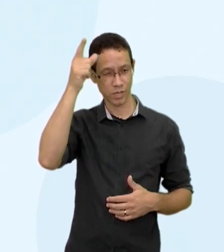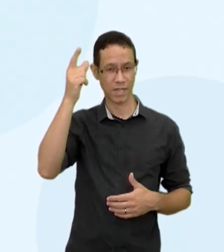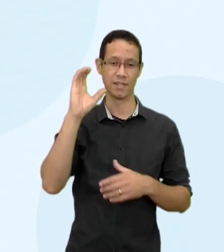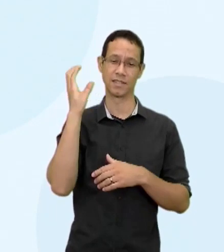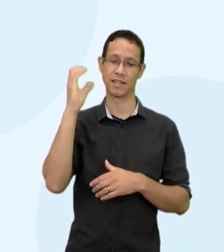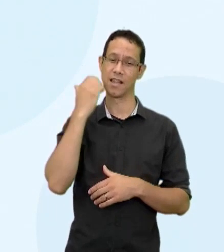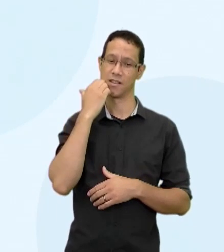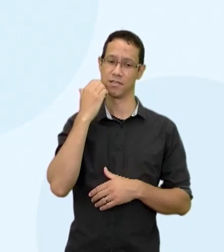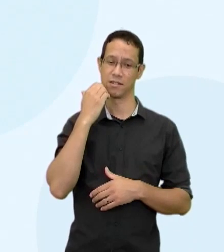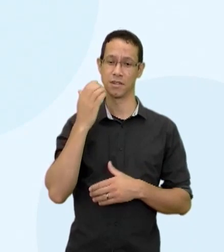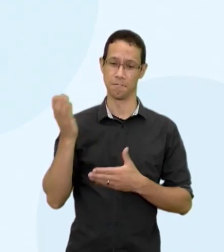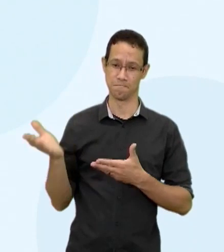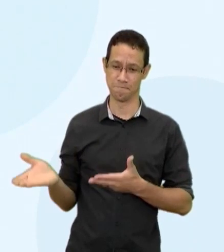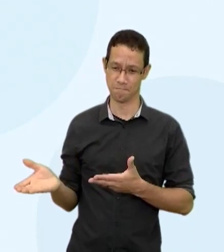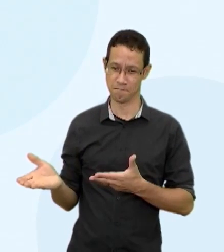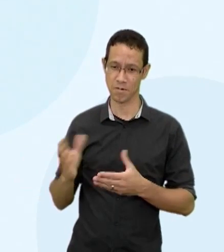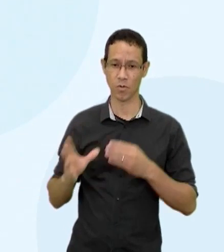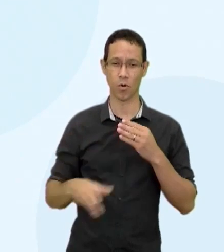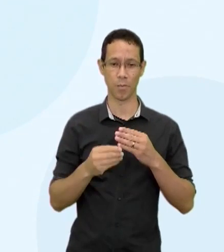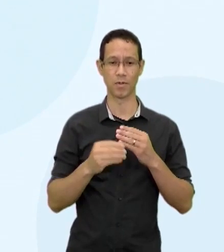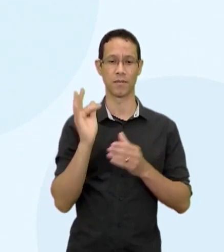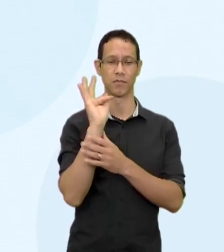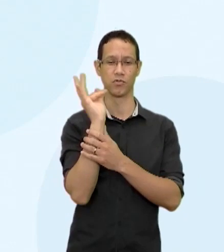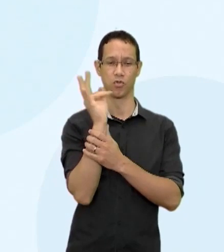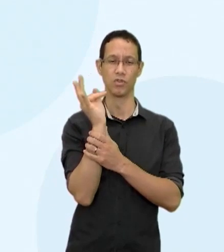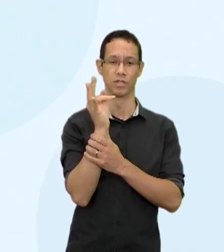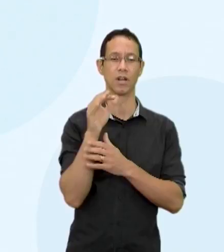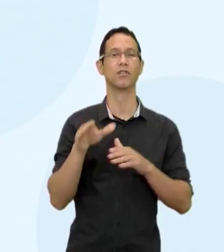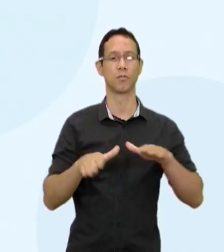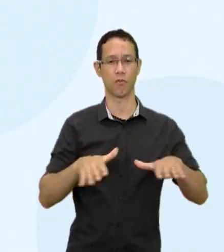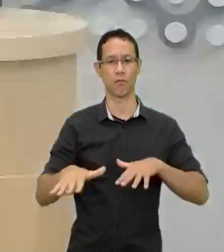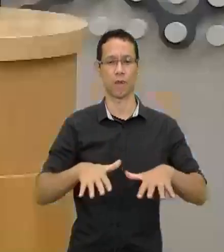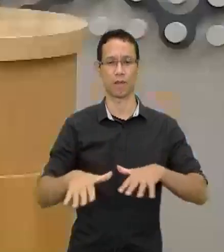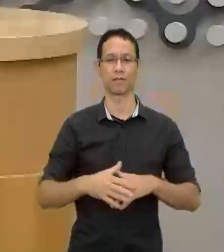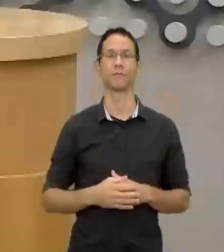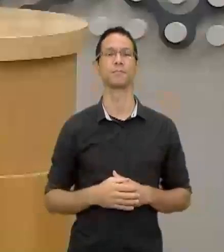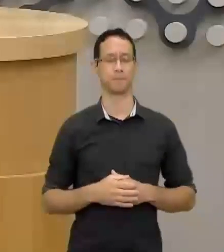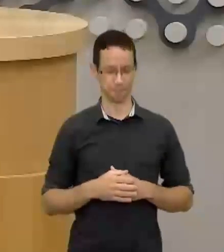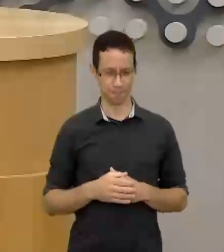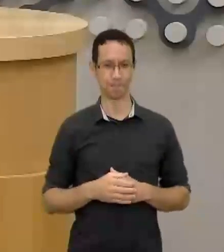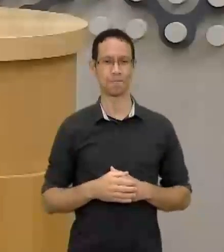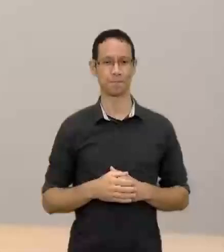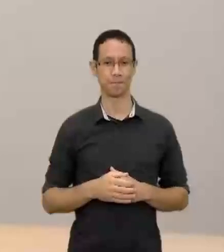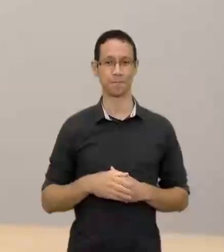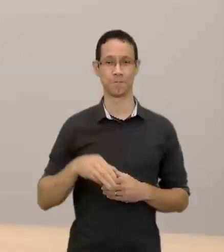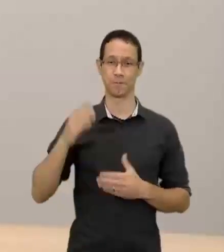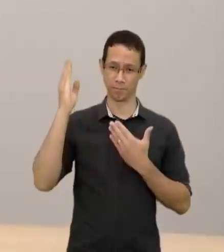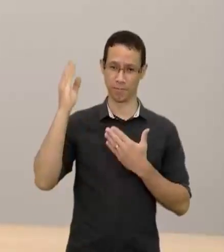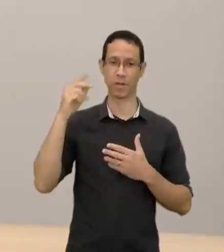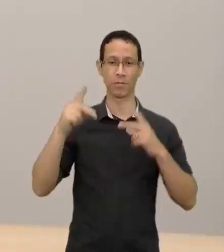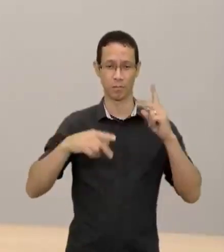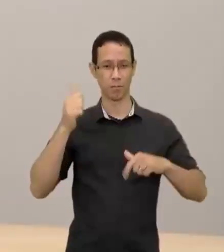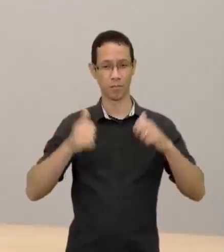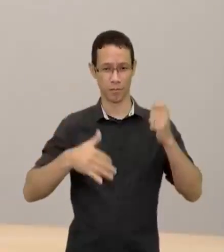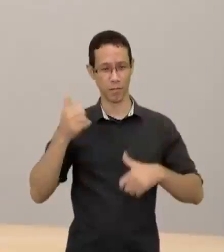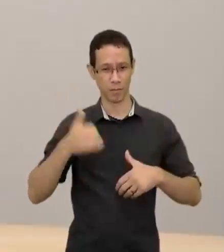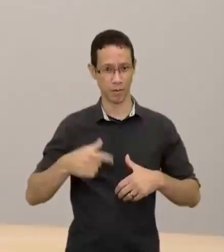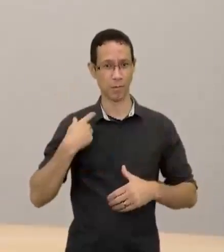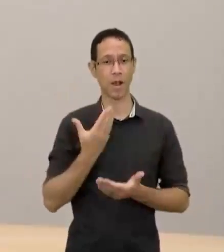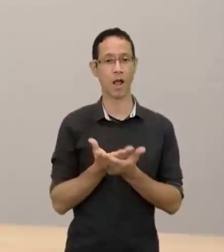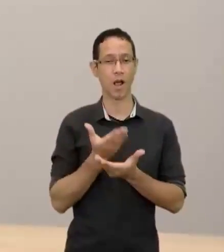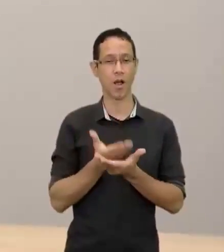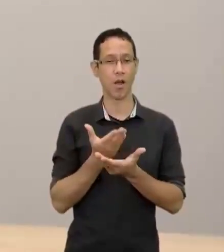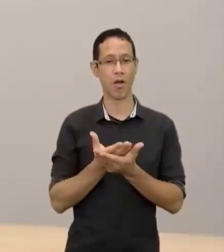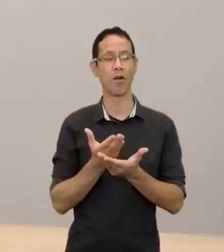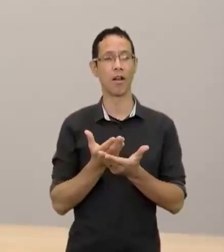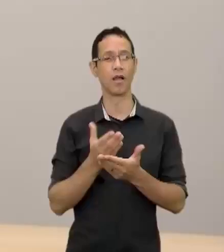Componente curricular, Fisiologia do Movimento. Isso aí, galerinha. Então, como o professor Mauro falou, essa aula é uma aula